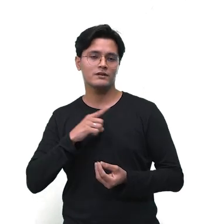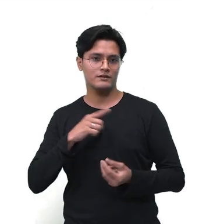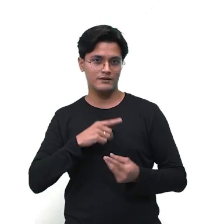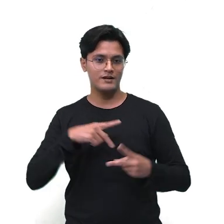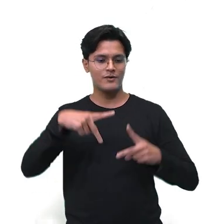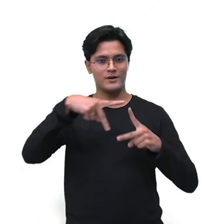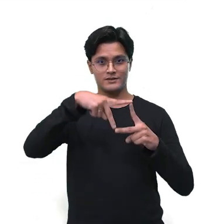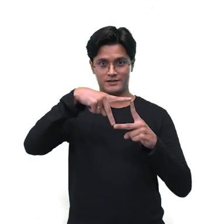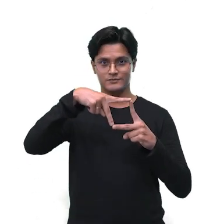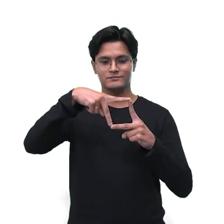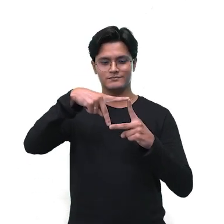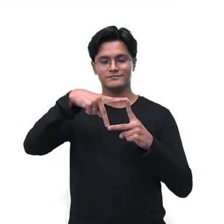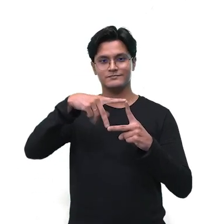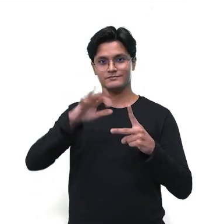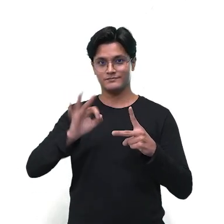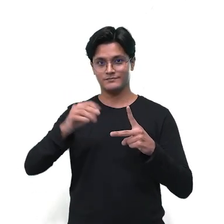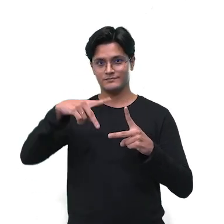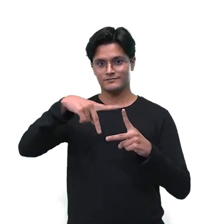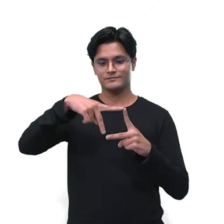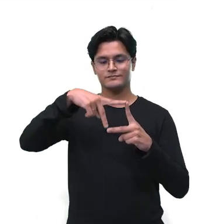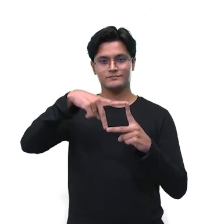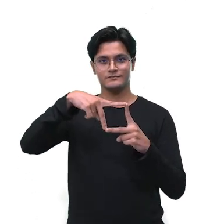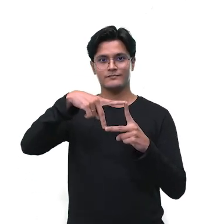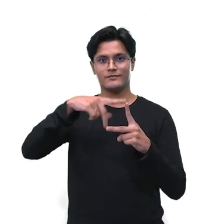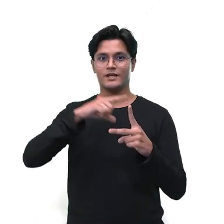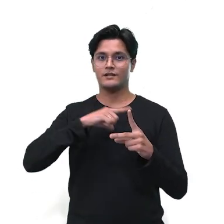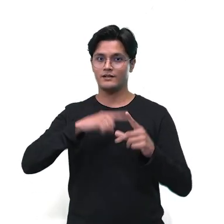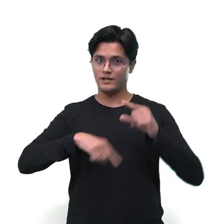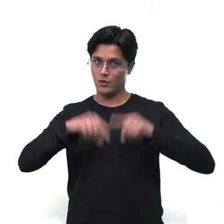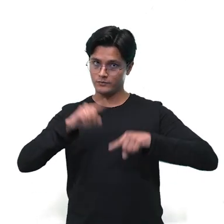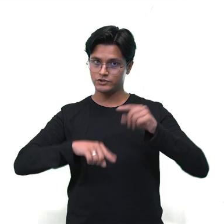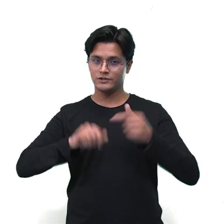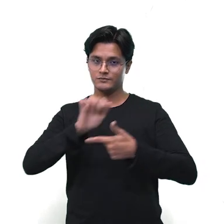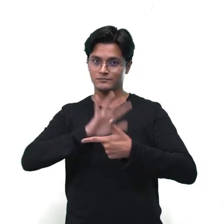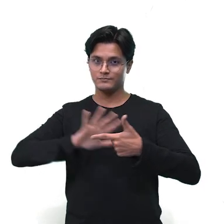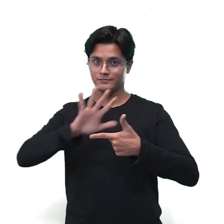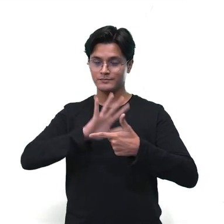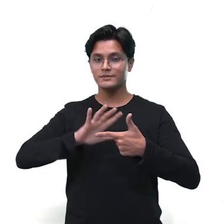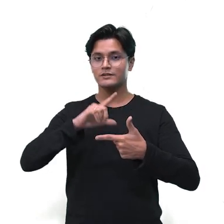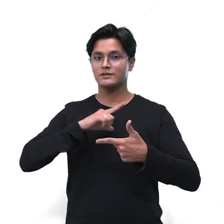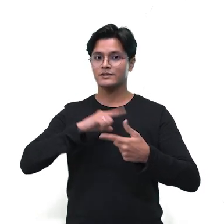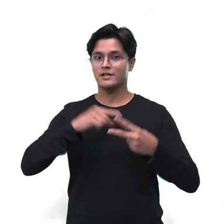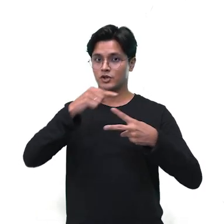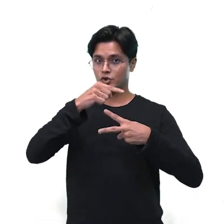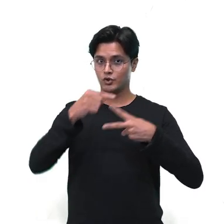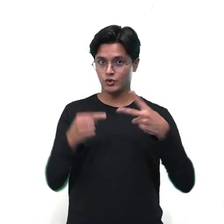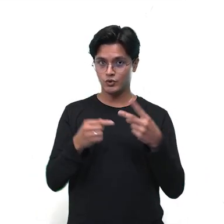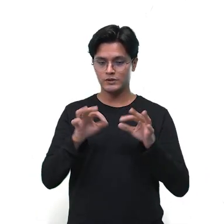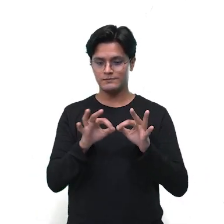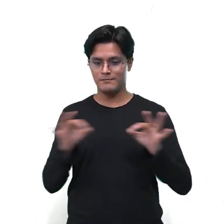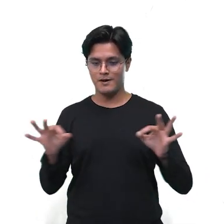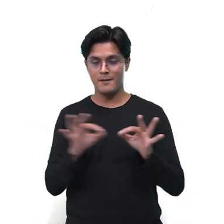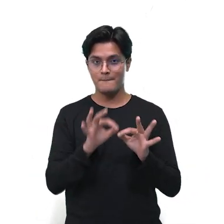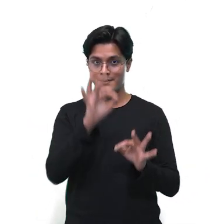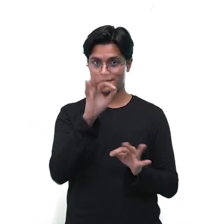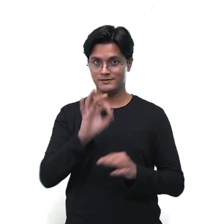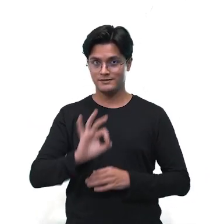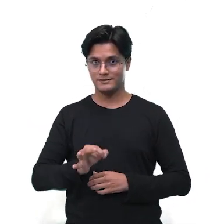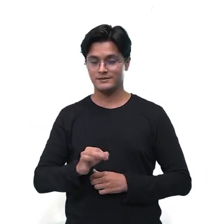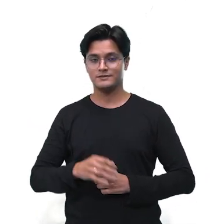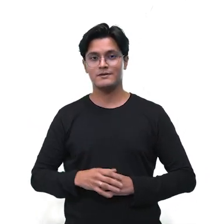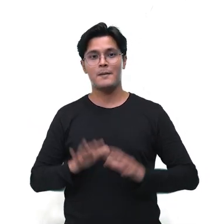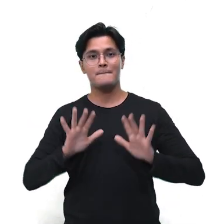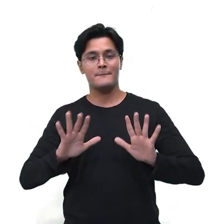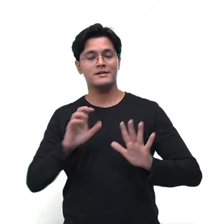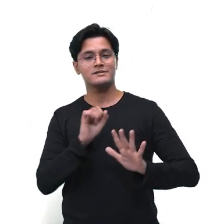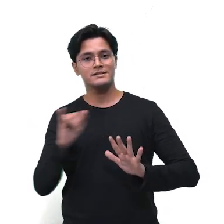claro, né? Mas quando você... Aqui nós temos um objeto plano, somente com 2 dimensões, certo? Mas quando você